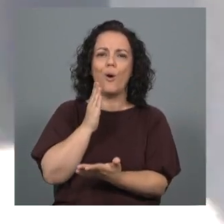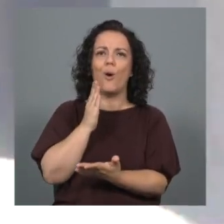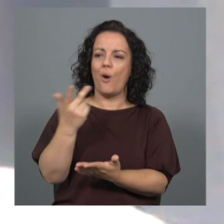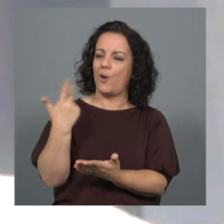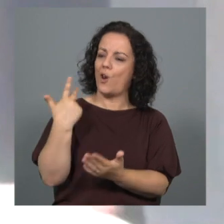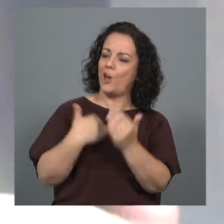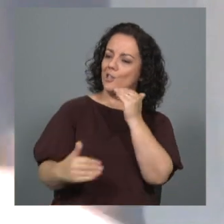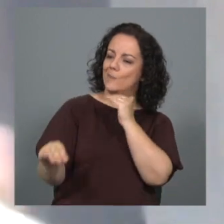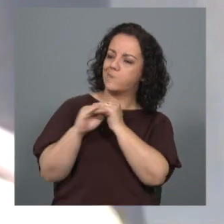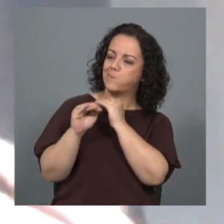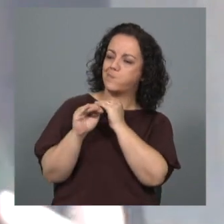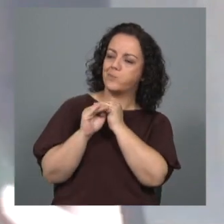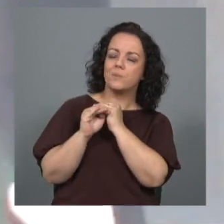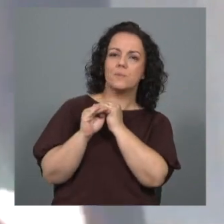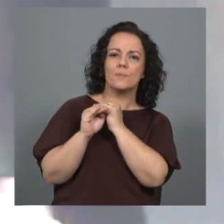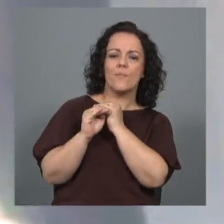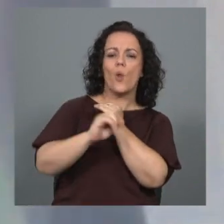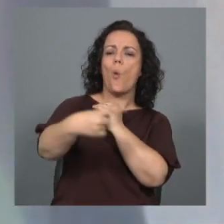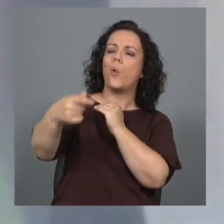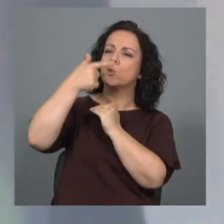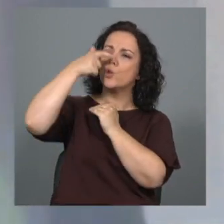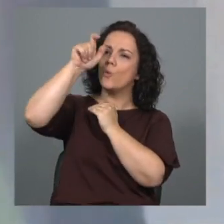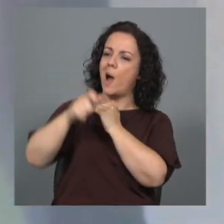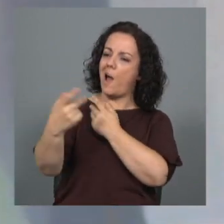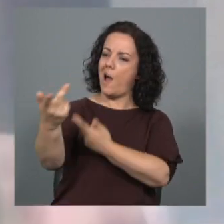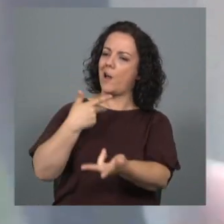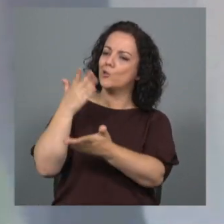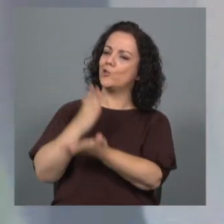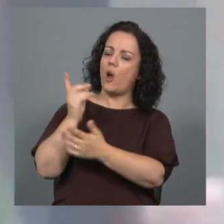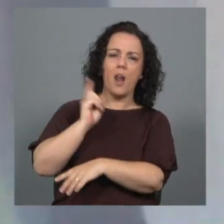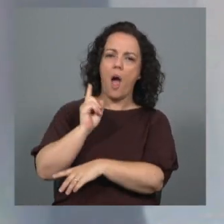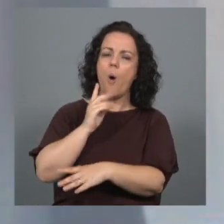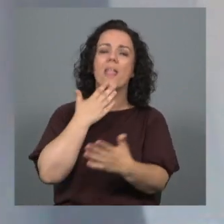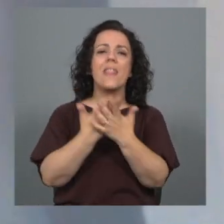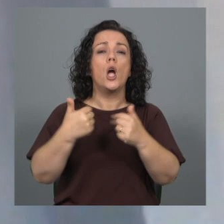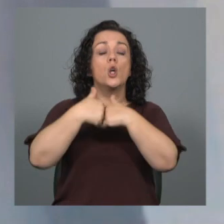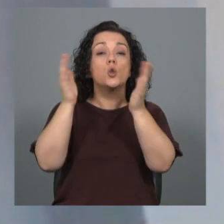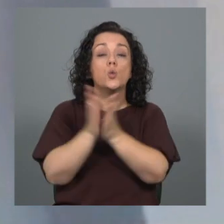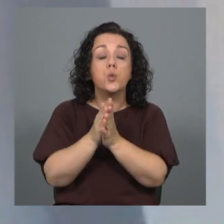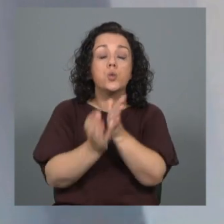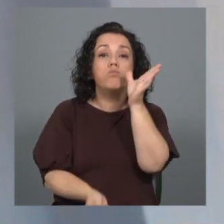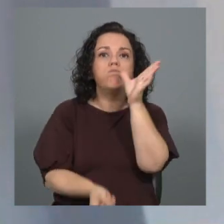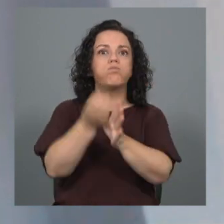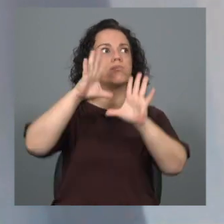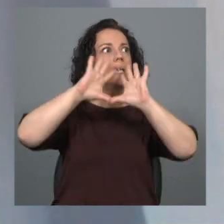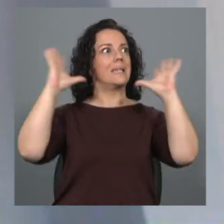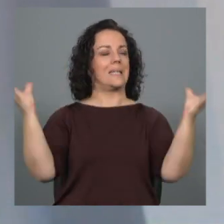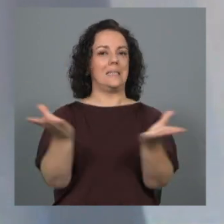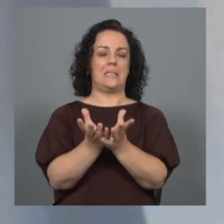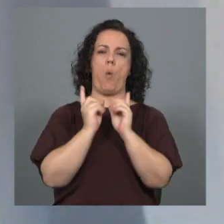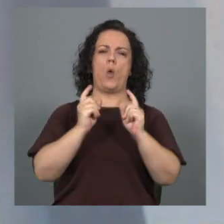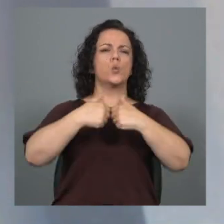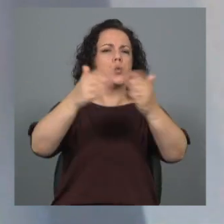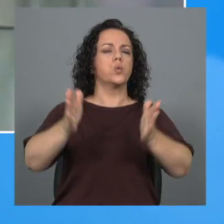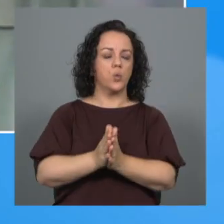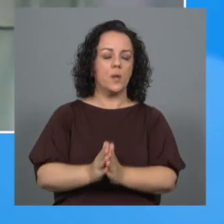iguais, os outros seres humanos à nossa volta, mas de facto para toda a criação. E é um